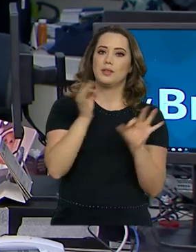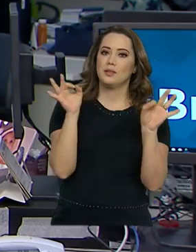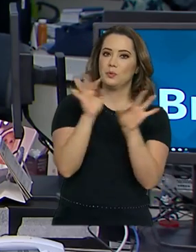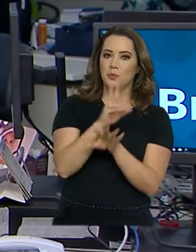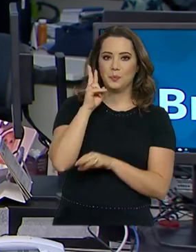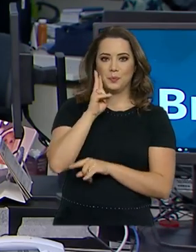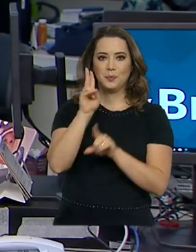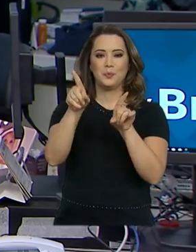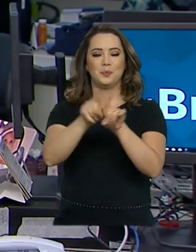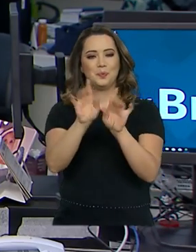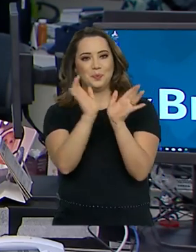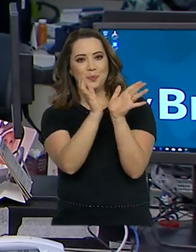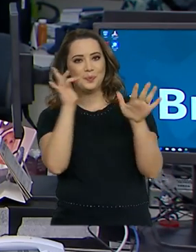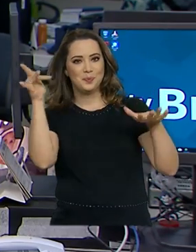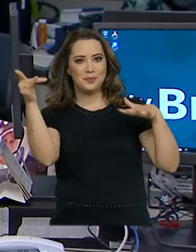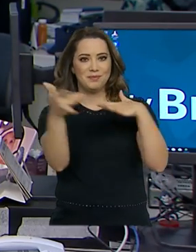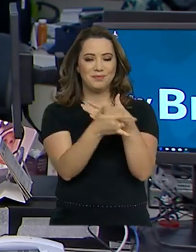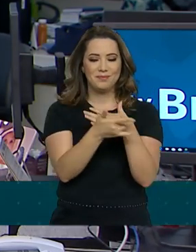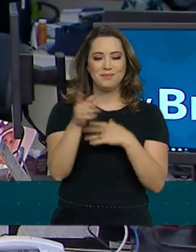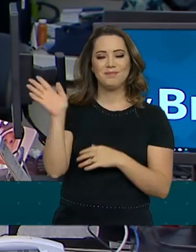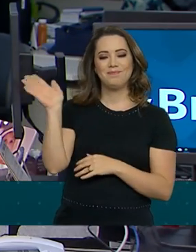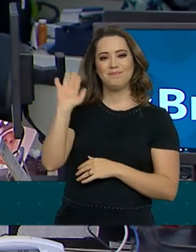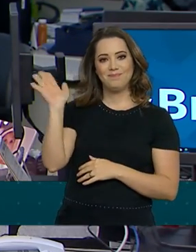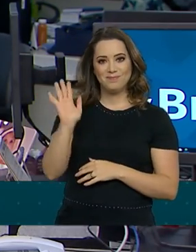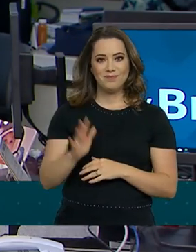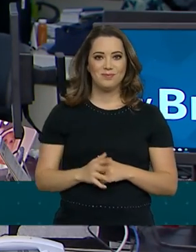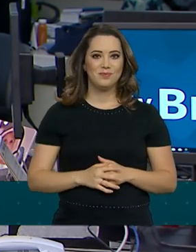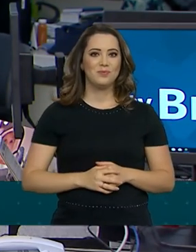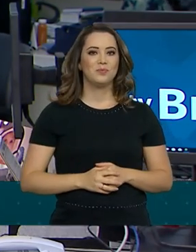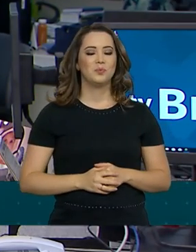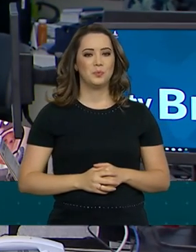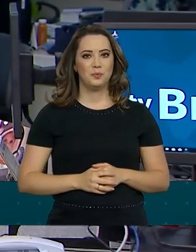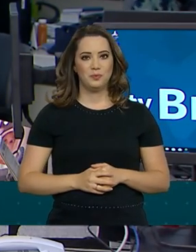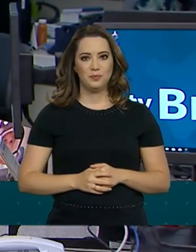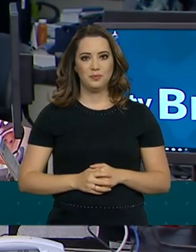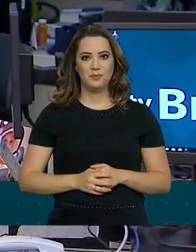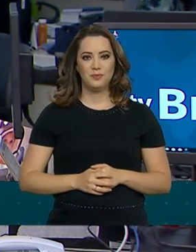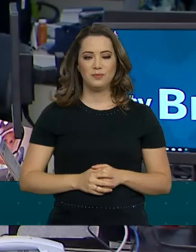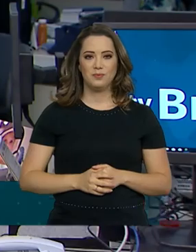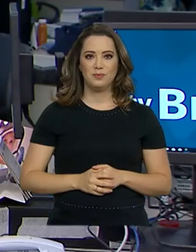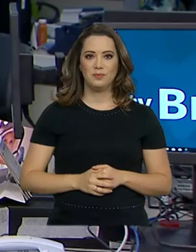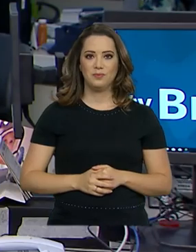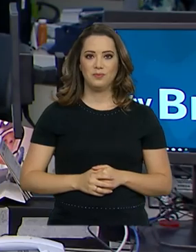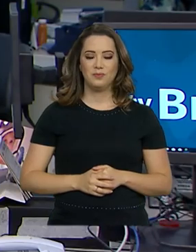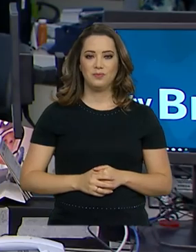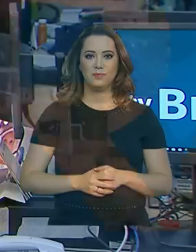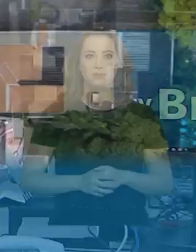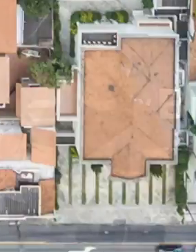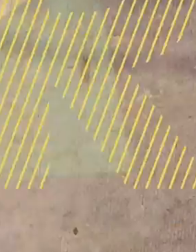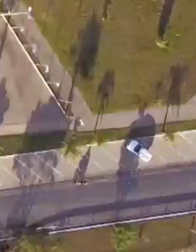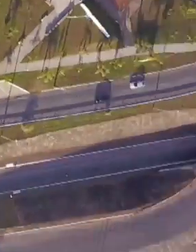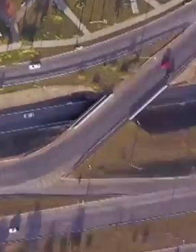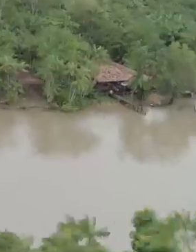por aqui continue nos acompanhando pelas redes sociais nos vemos na próxima edição até lá